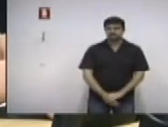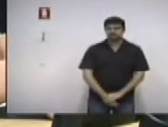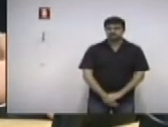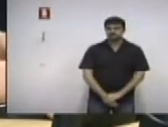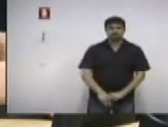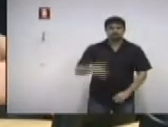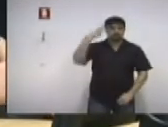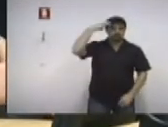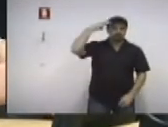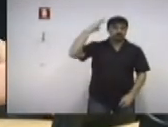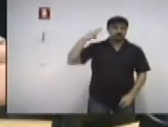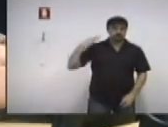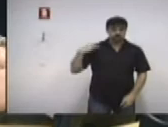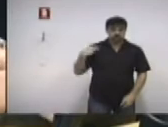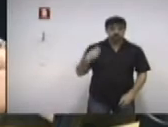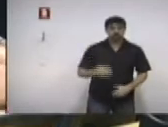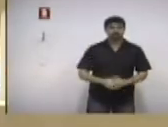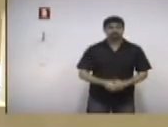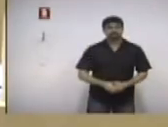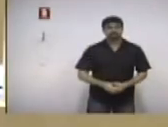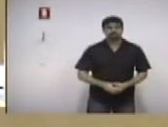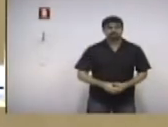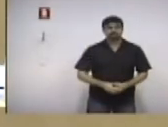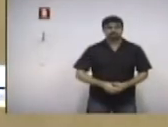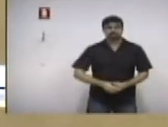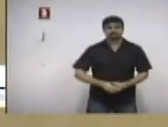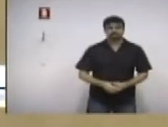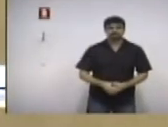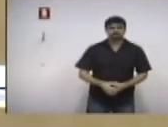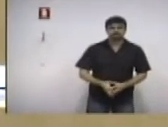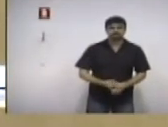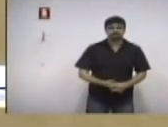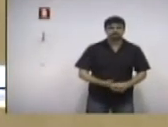e a vereadora Ângela Duarte com a palavra